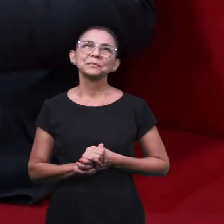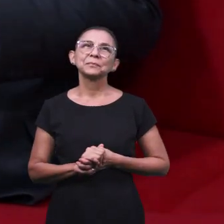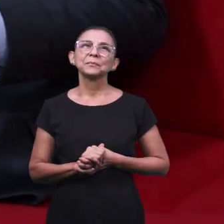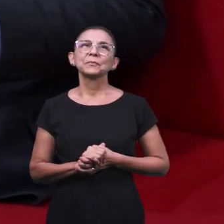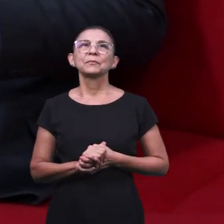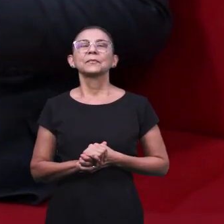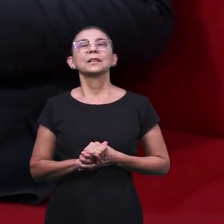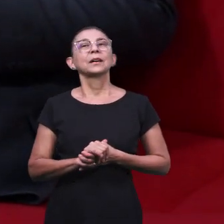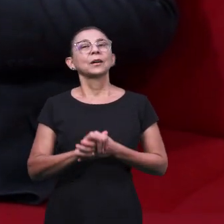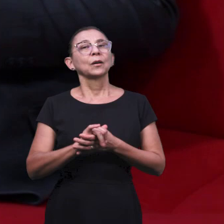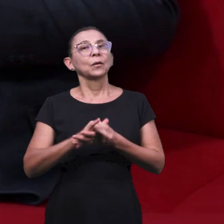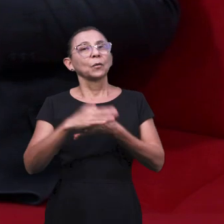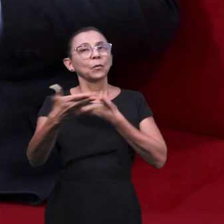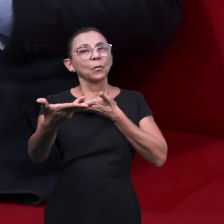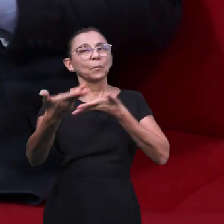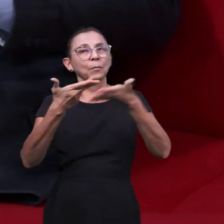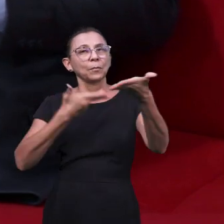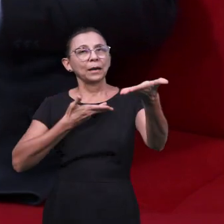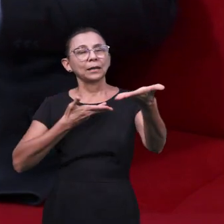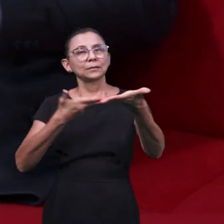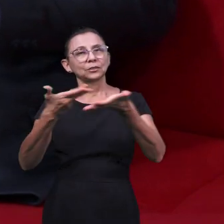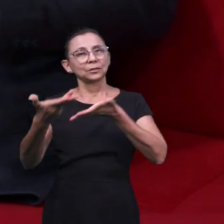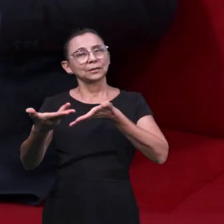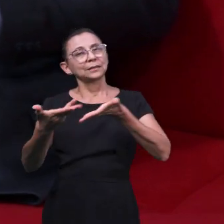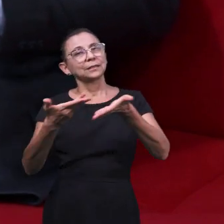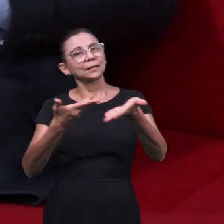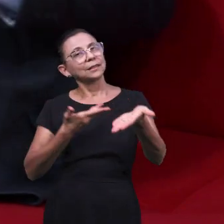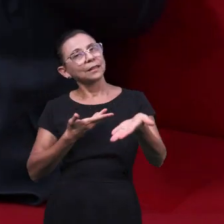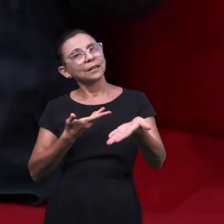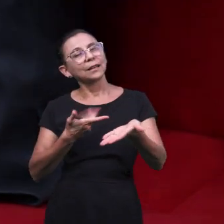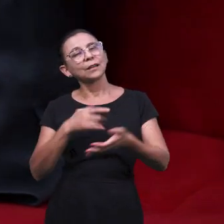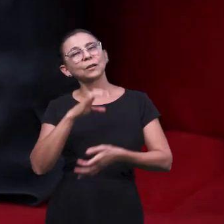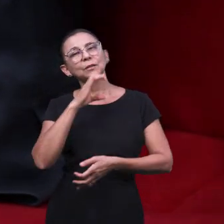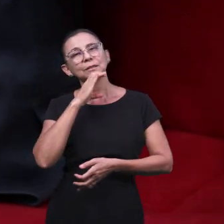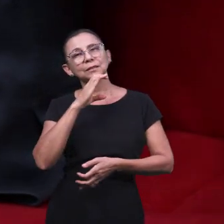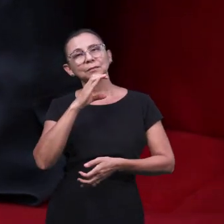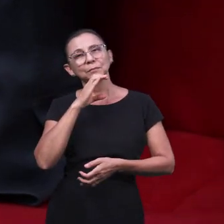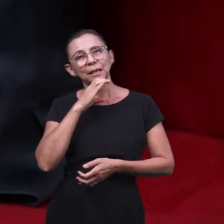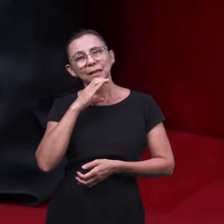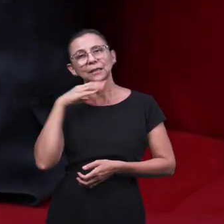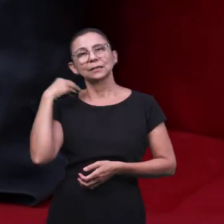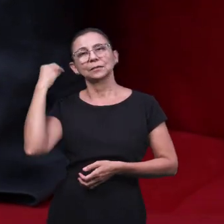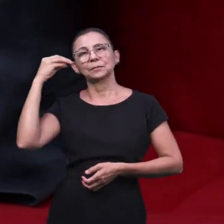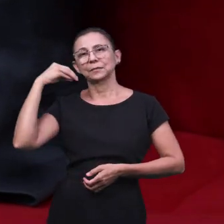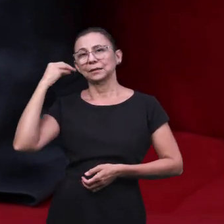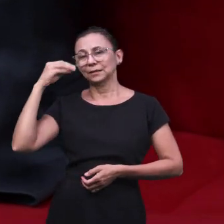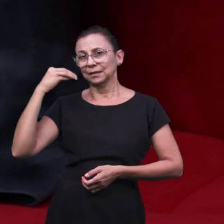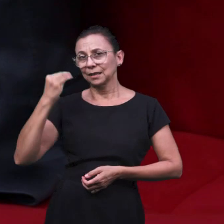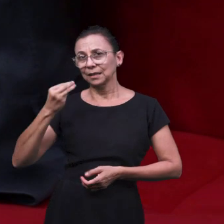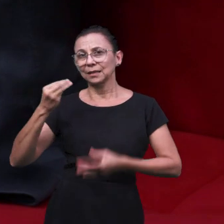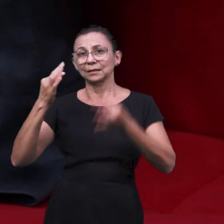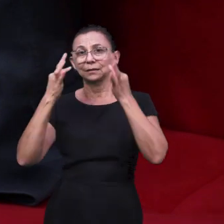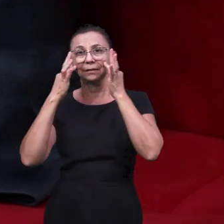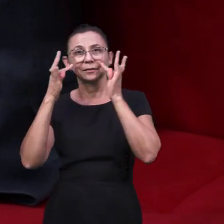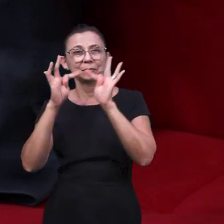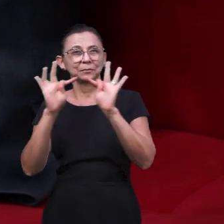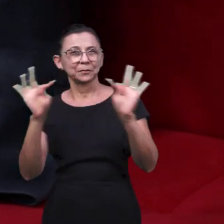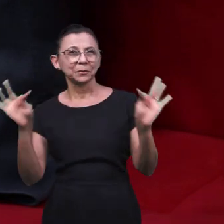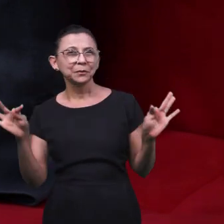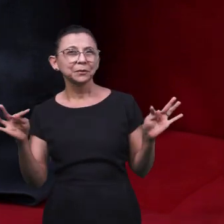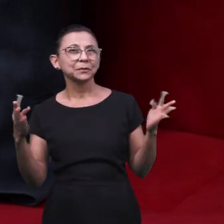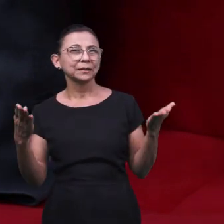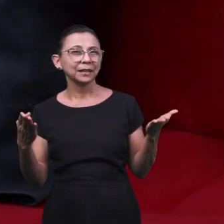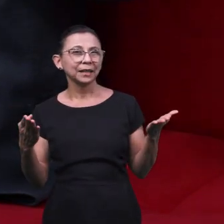bem, a gente chega então assim ao final de mais uma edição do Manaim Entrevista. E eu prometi no início do programa que iria dizer a você onde